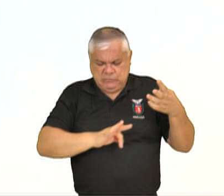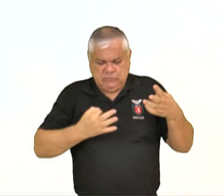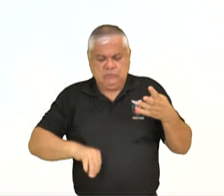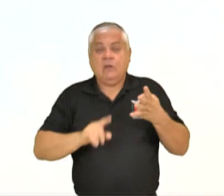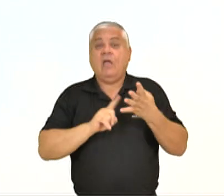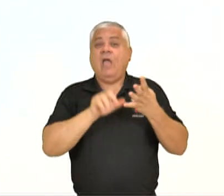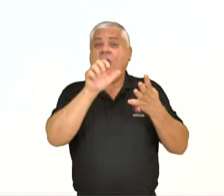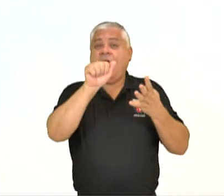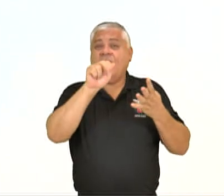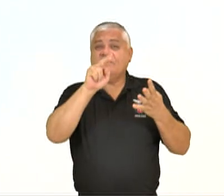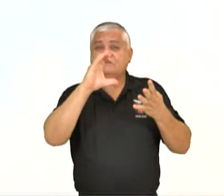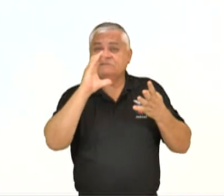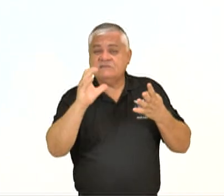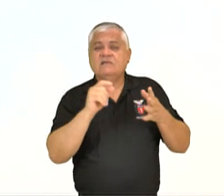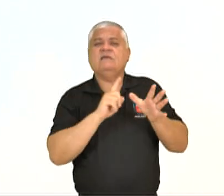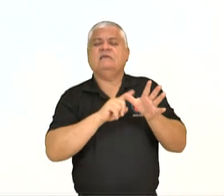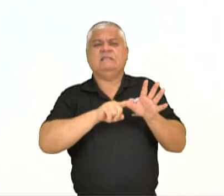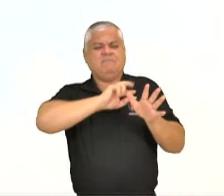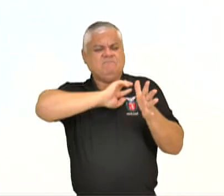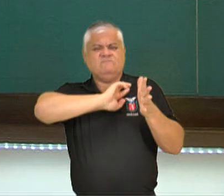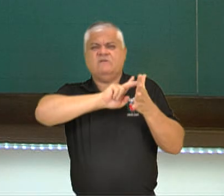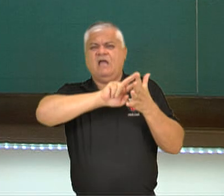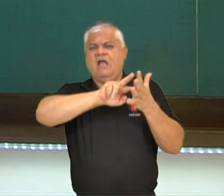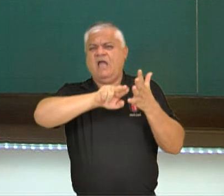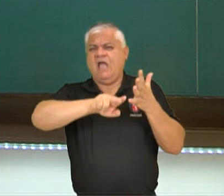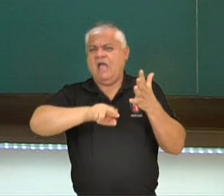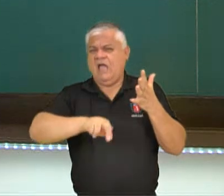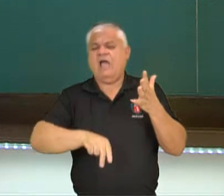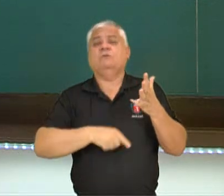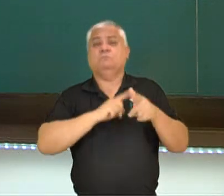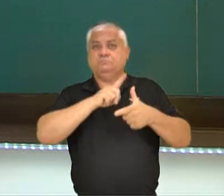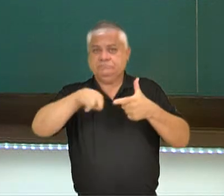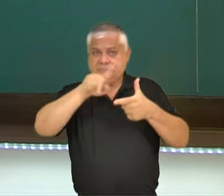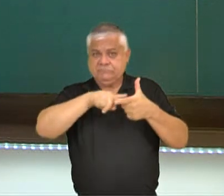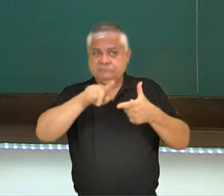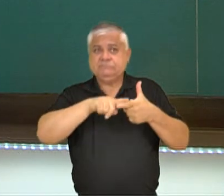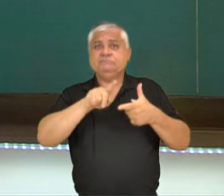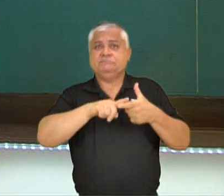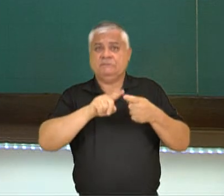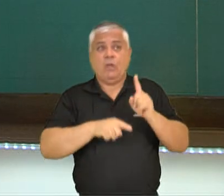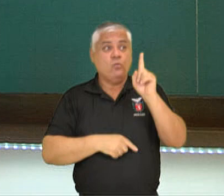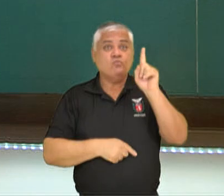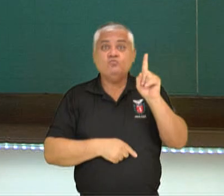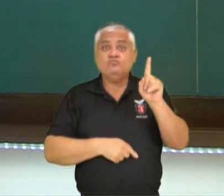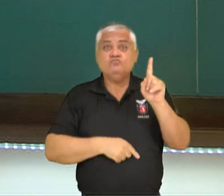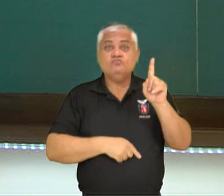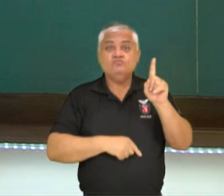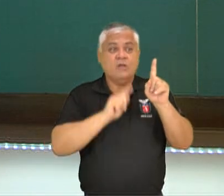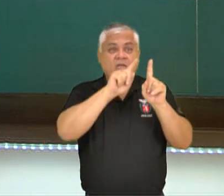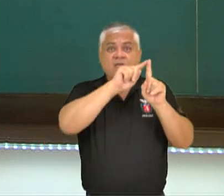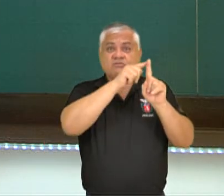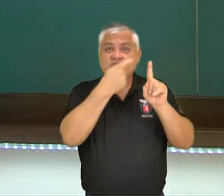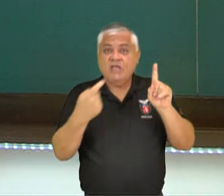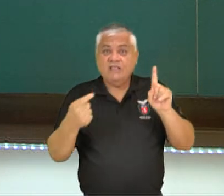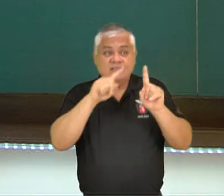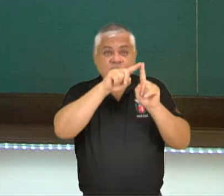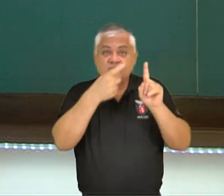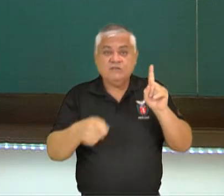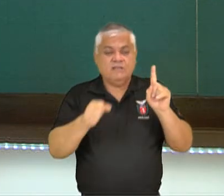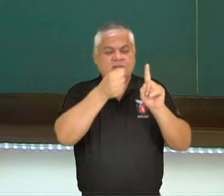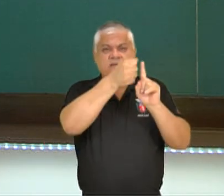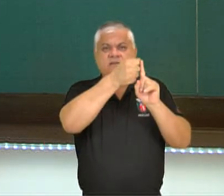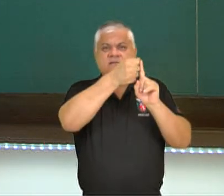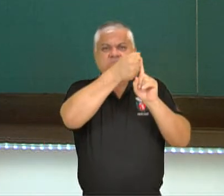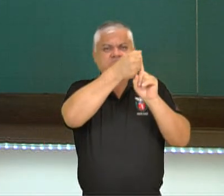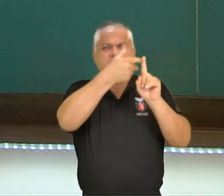AVC, priapismo e ainda aumento do baço. Então, todas essas características aqui resultam da mutação de um único gene, por isso